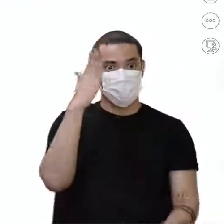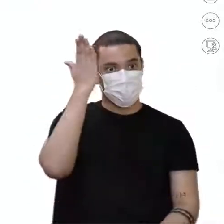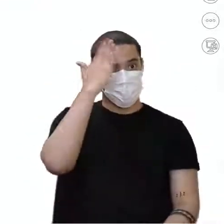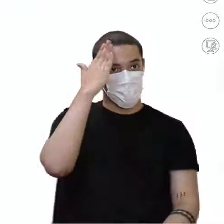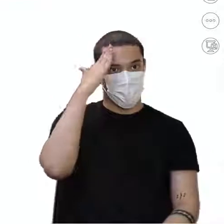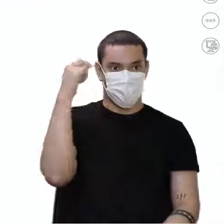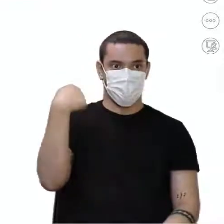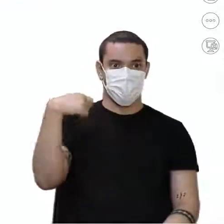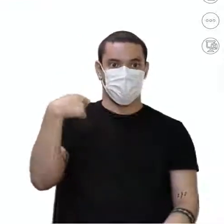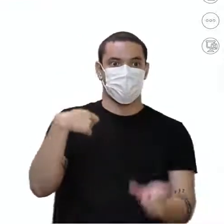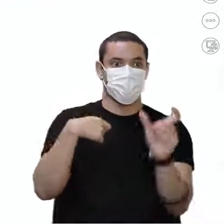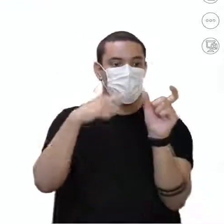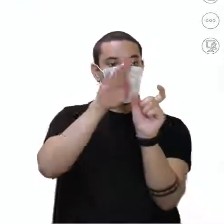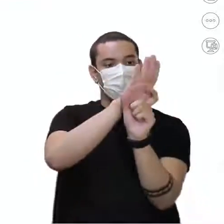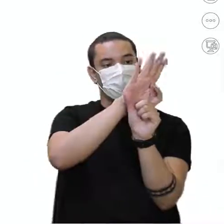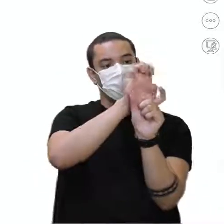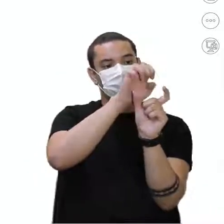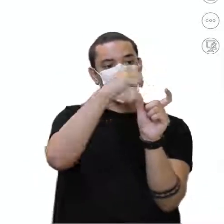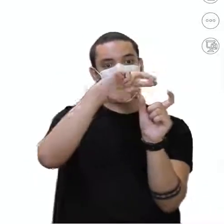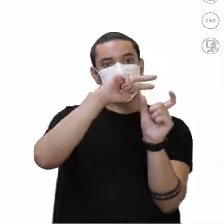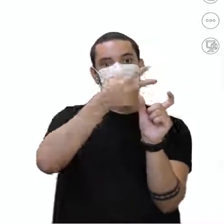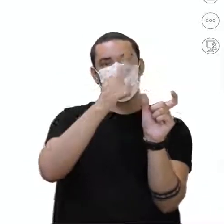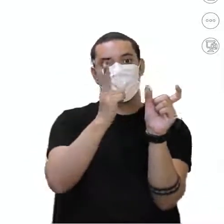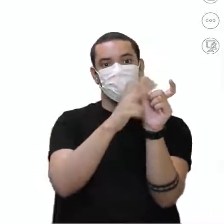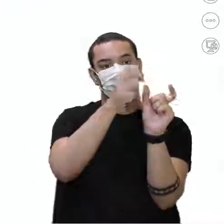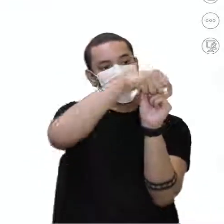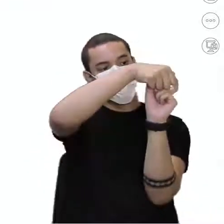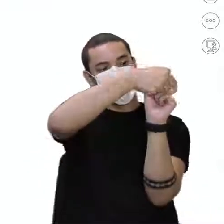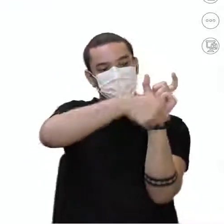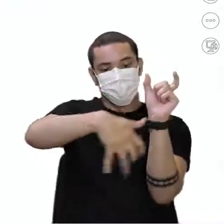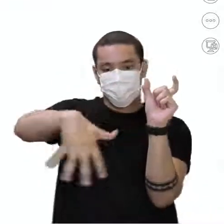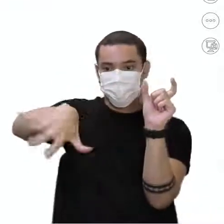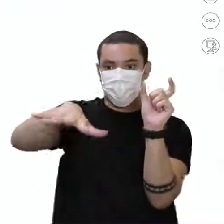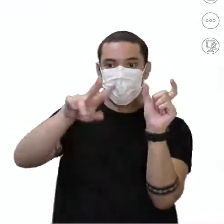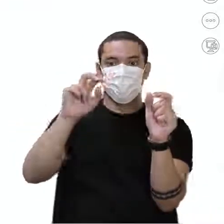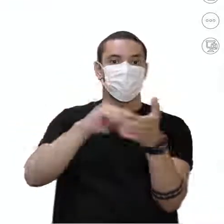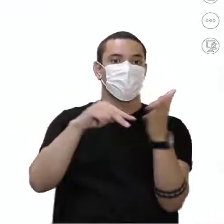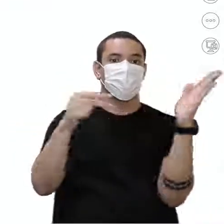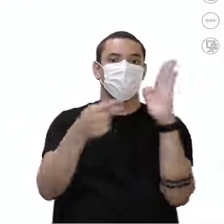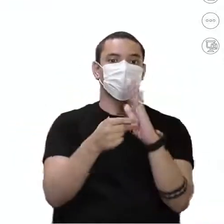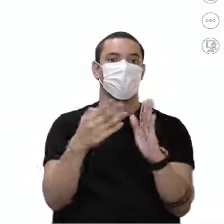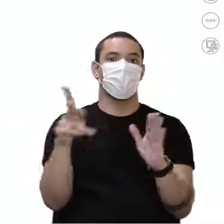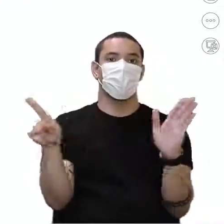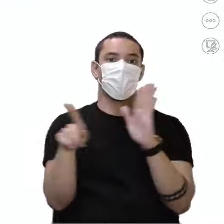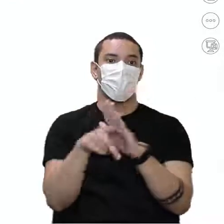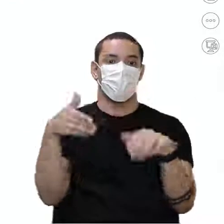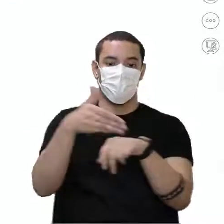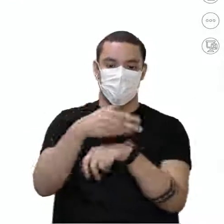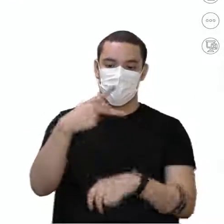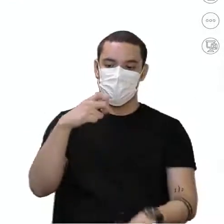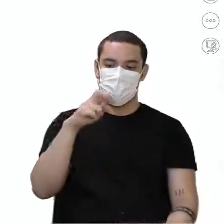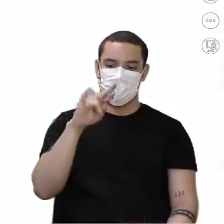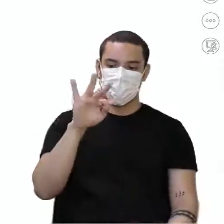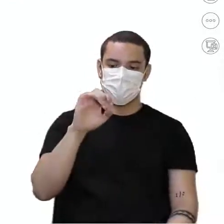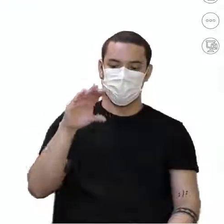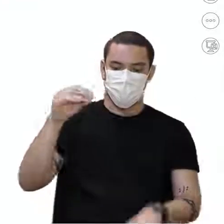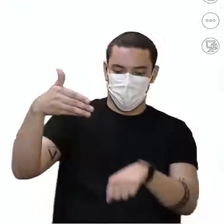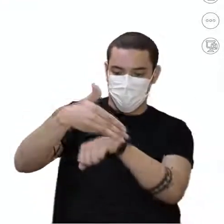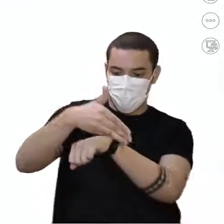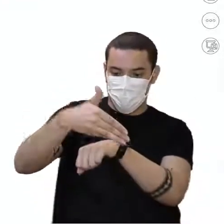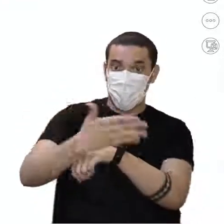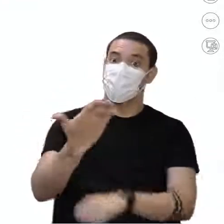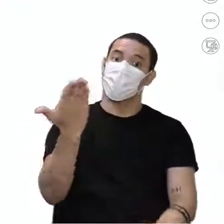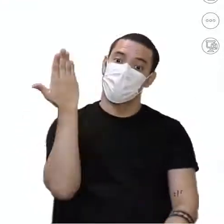que daqui ele vai para cá no participo passado, entendeu? É só mesmo para você ter essa noção. E aí o student